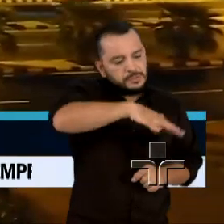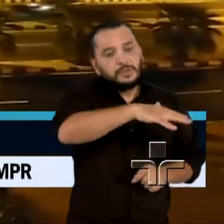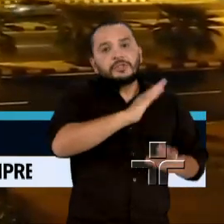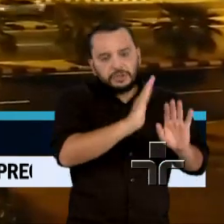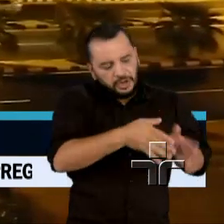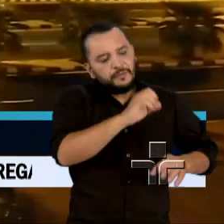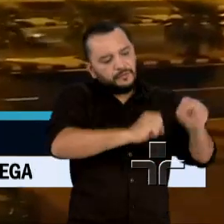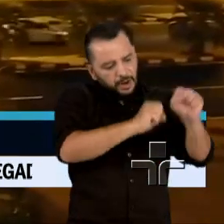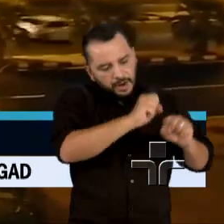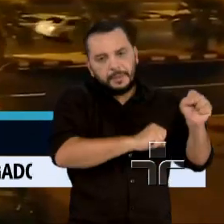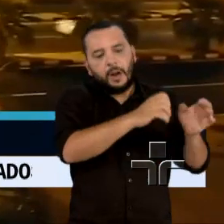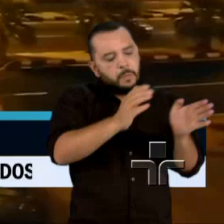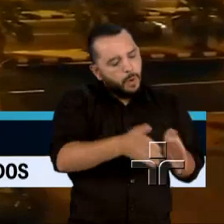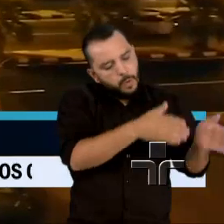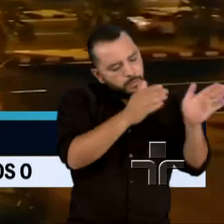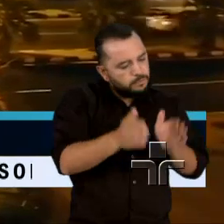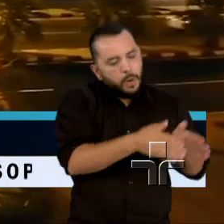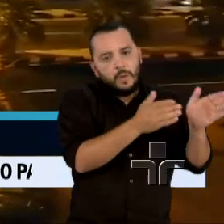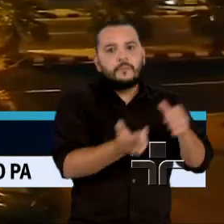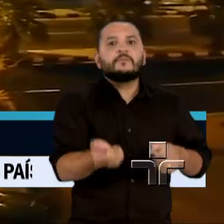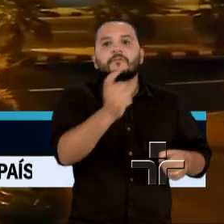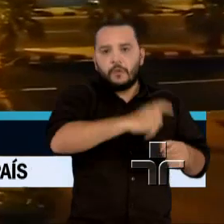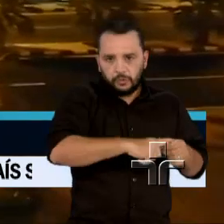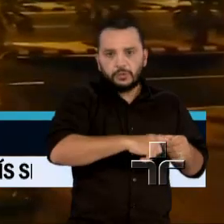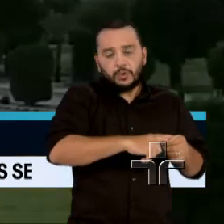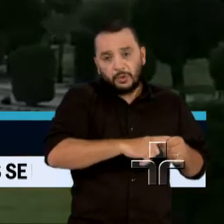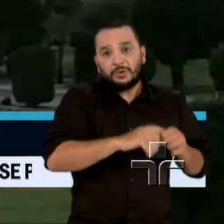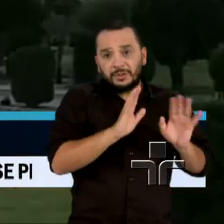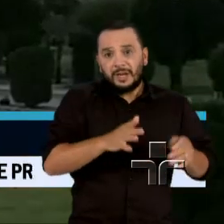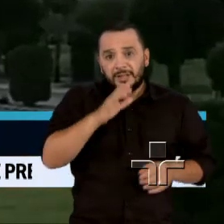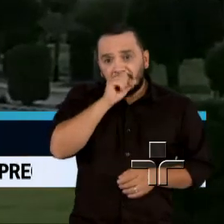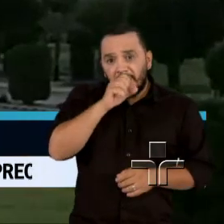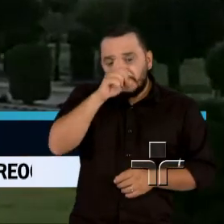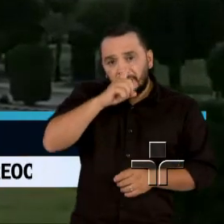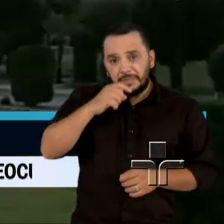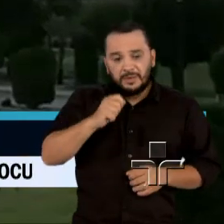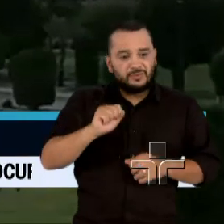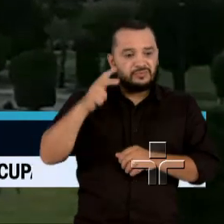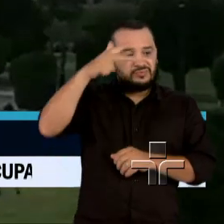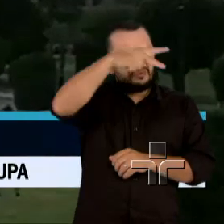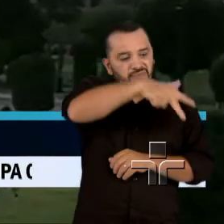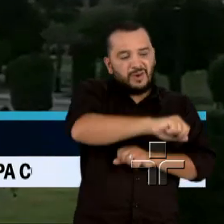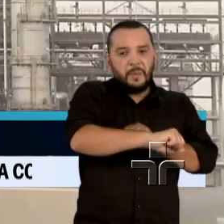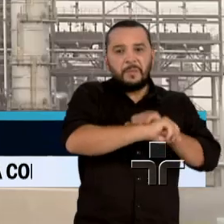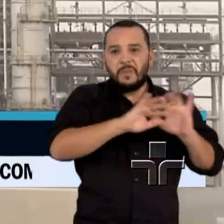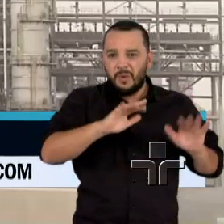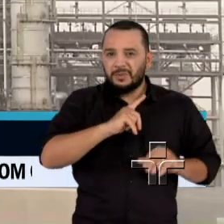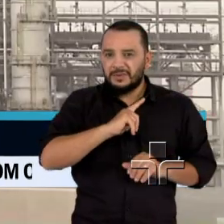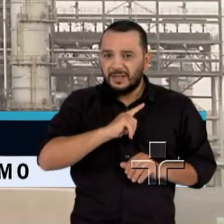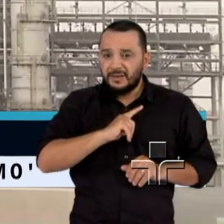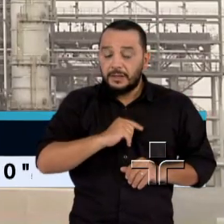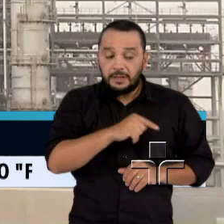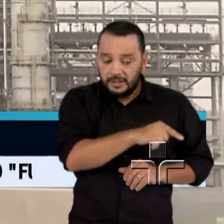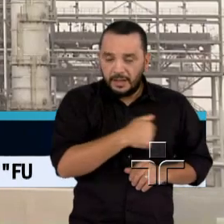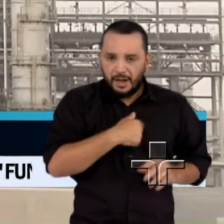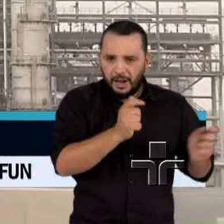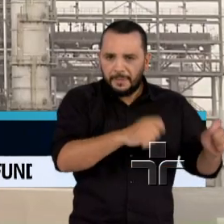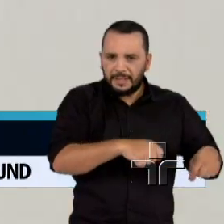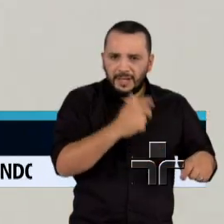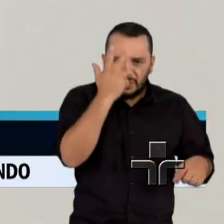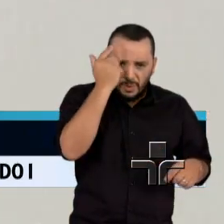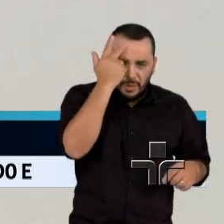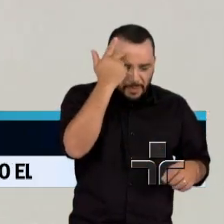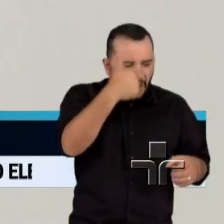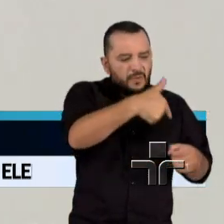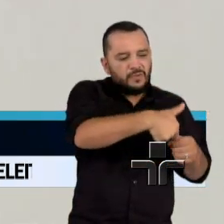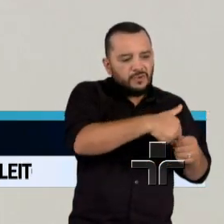retomaram parte da produção interrompida pelo ataque do último sábado. Segundo ele, a expectativa é que a capacidade volte ao normal